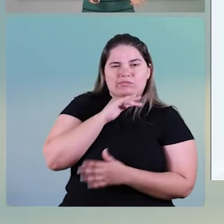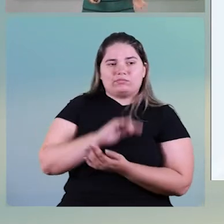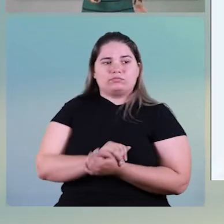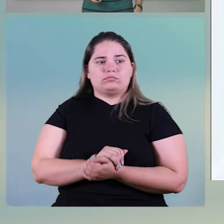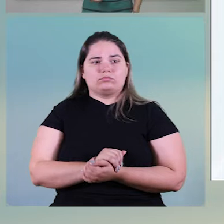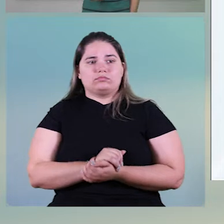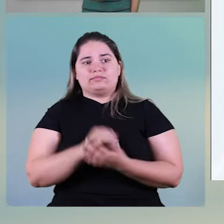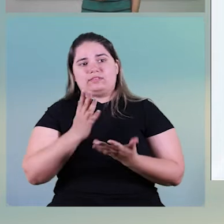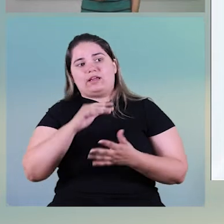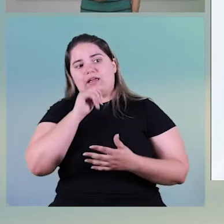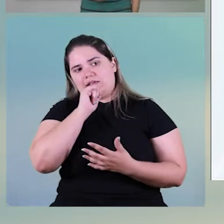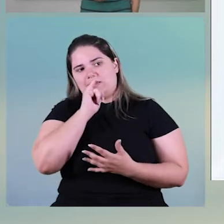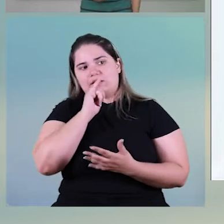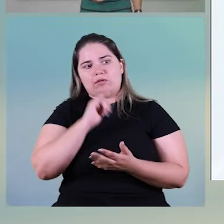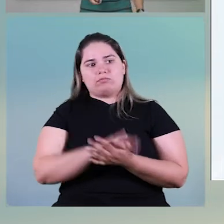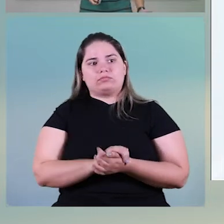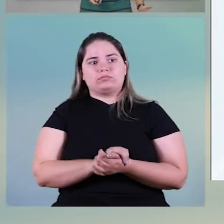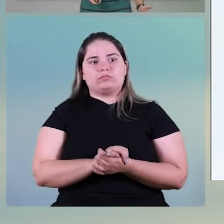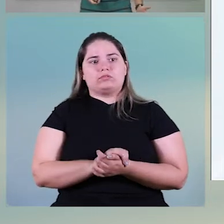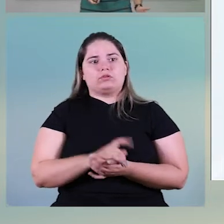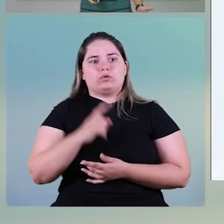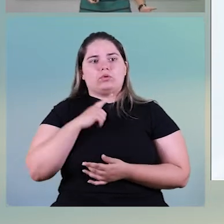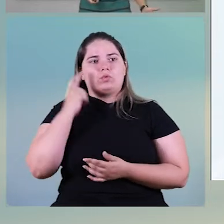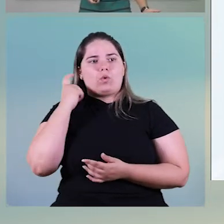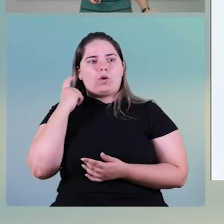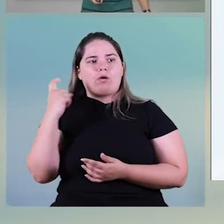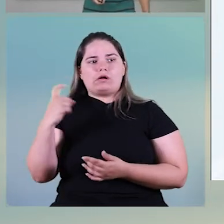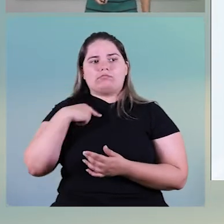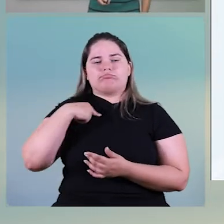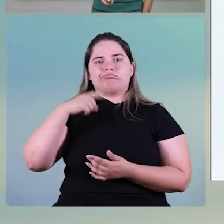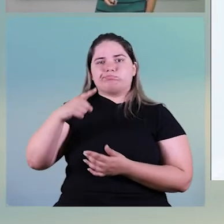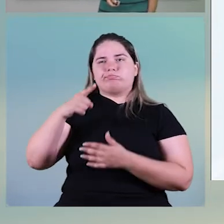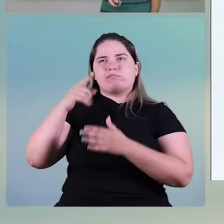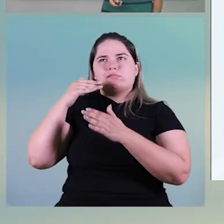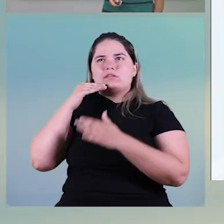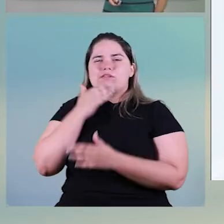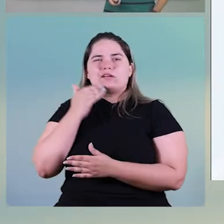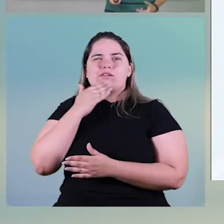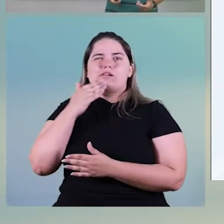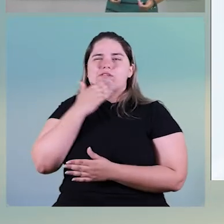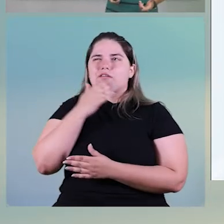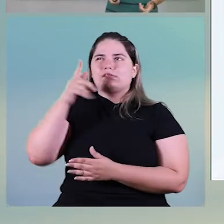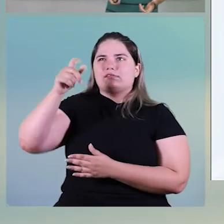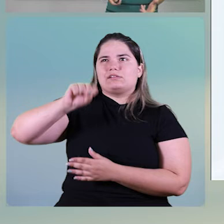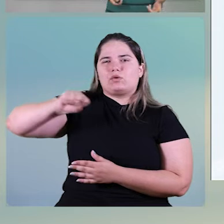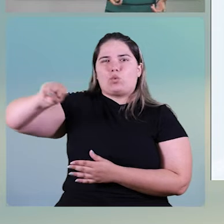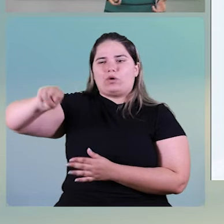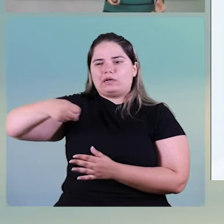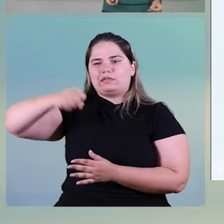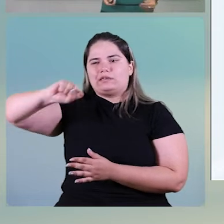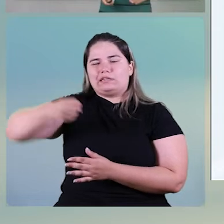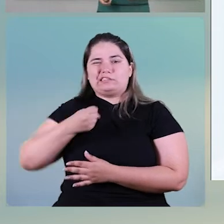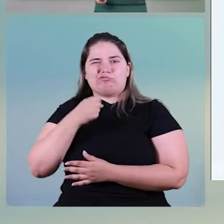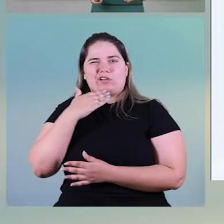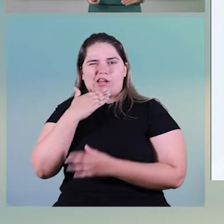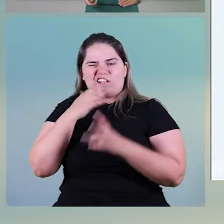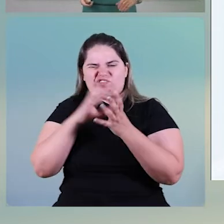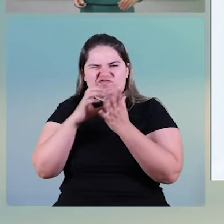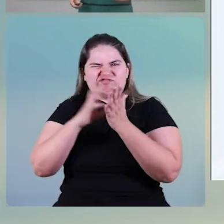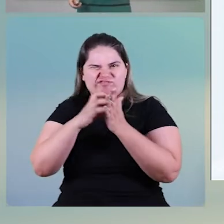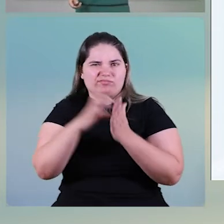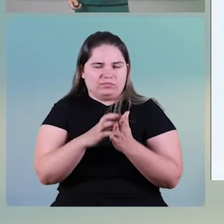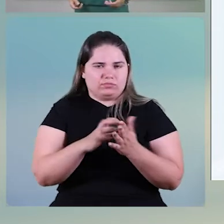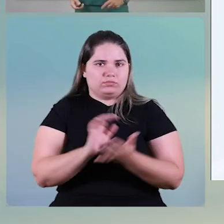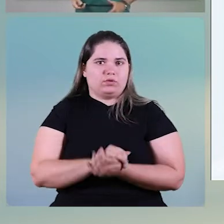rangir de uma dobradiça enferrujada, é um som desagradável, aquilo é provocado pelo atrito. O cantar no asfalto, né, de um pneu